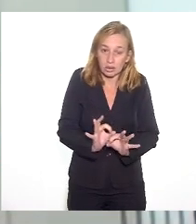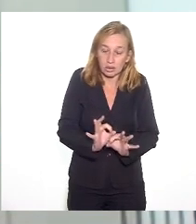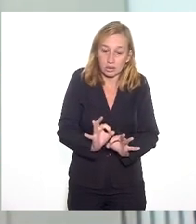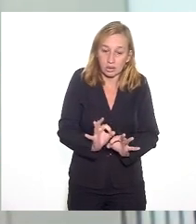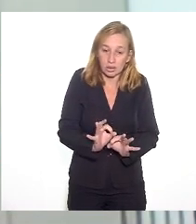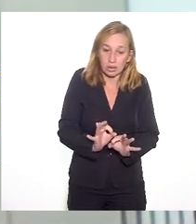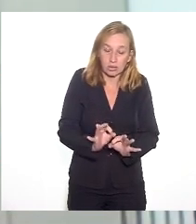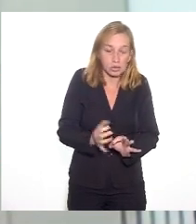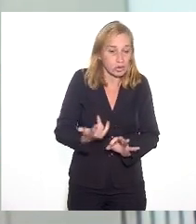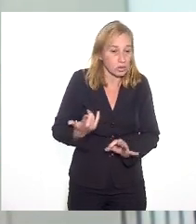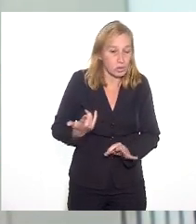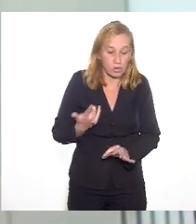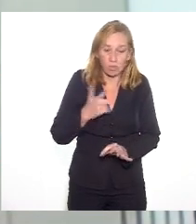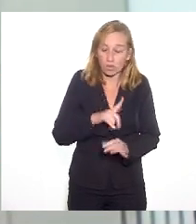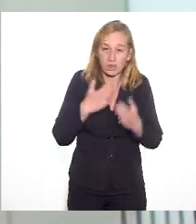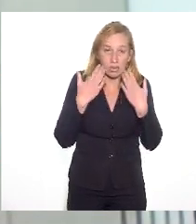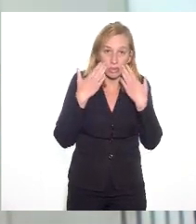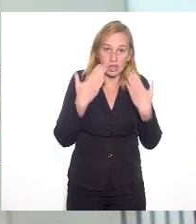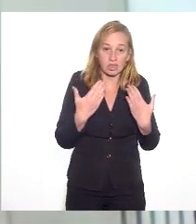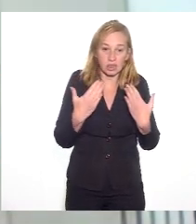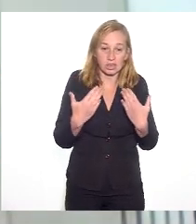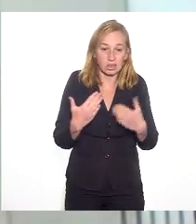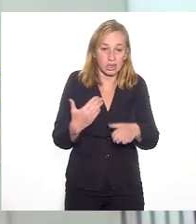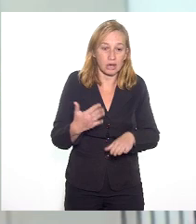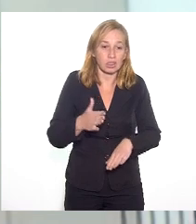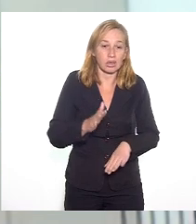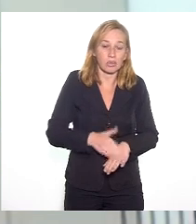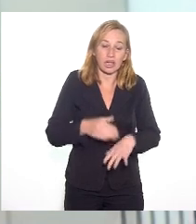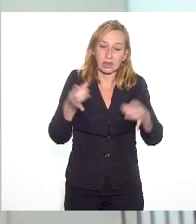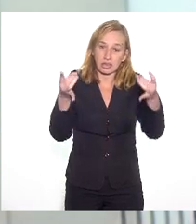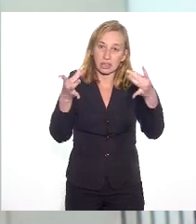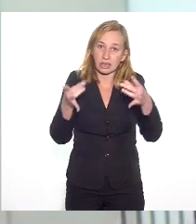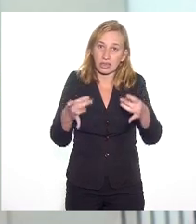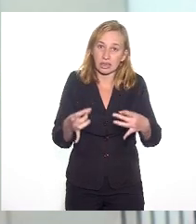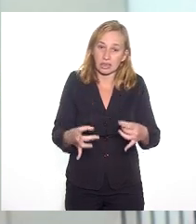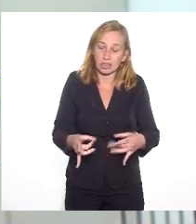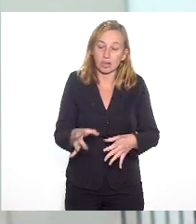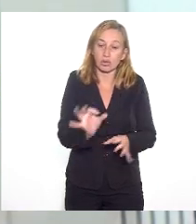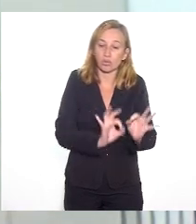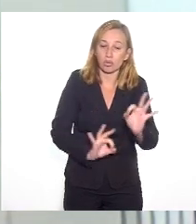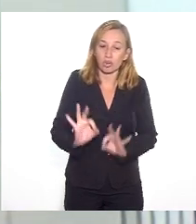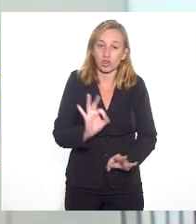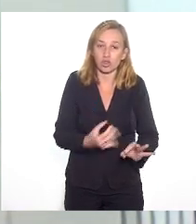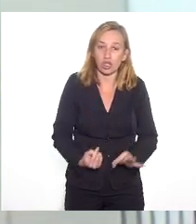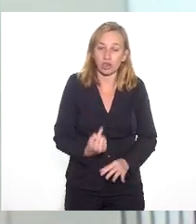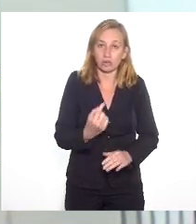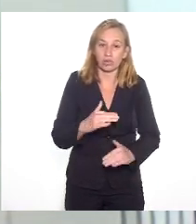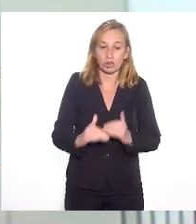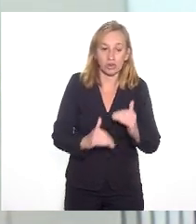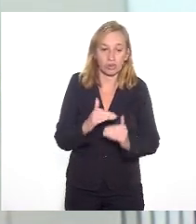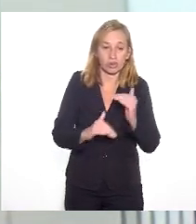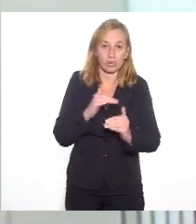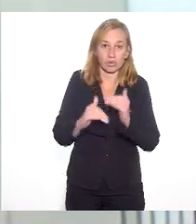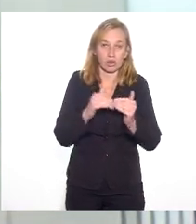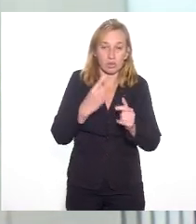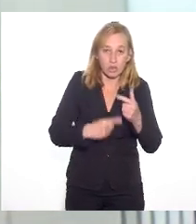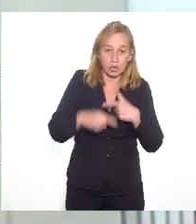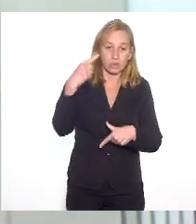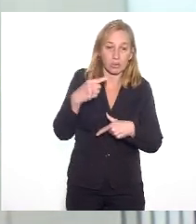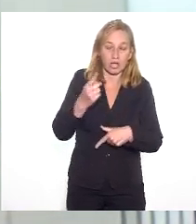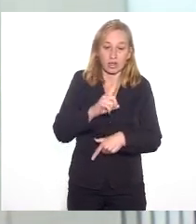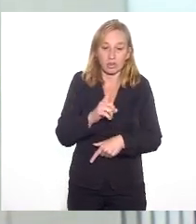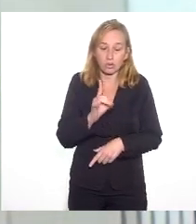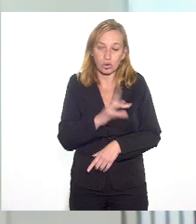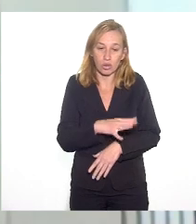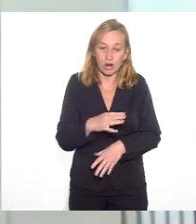conseguiu apresentar mais detalhadamente um plano, um projeto de desenvolvimento para superar não só essa